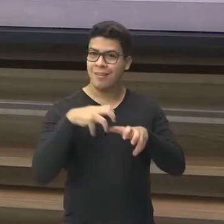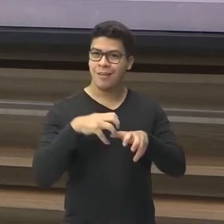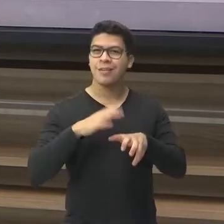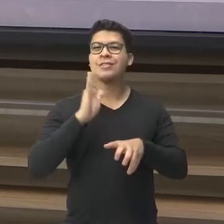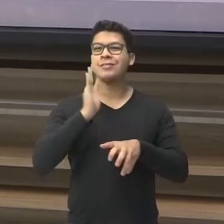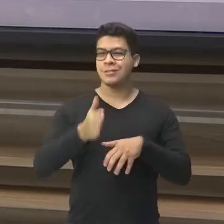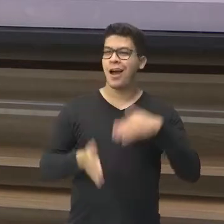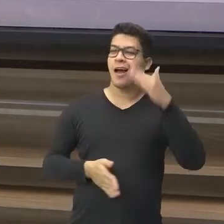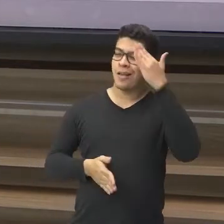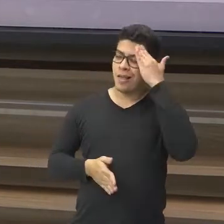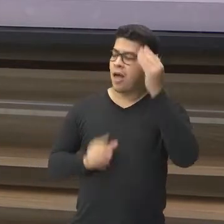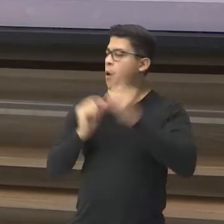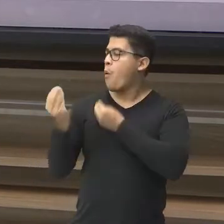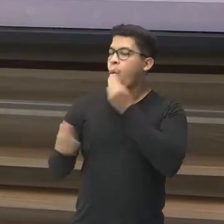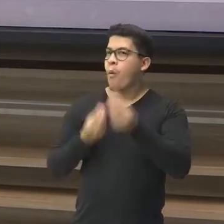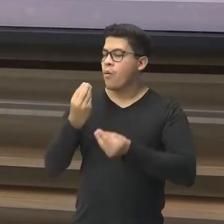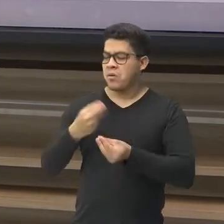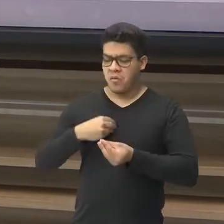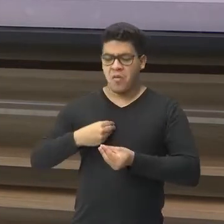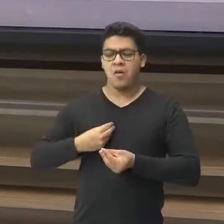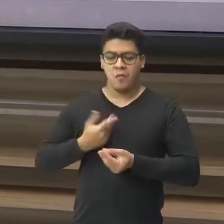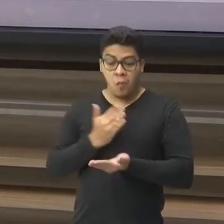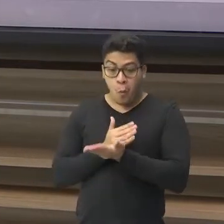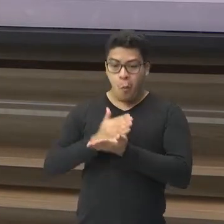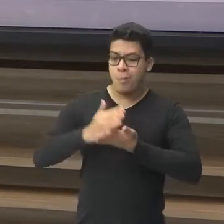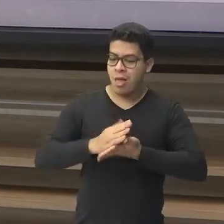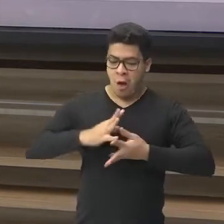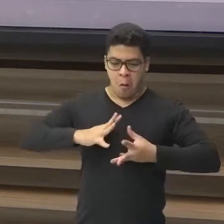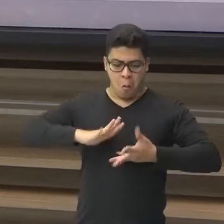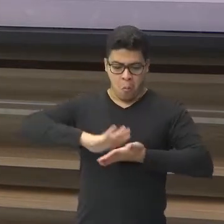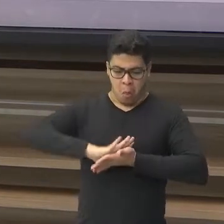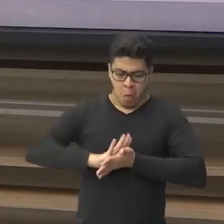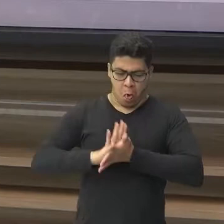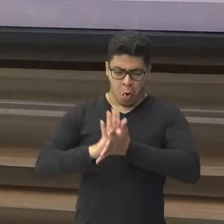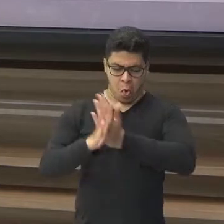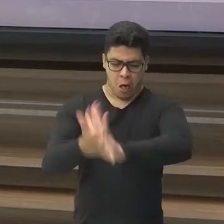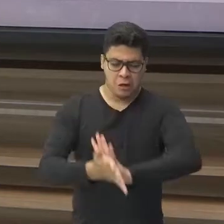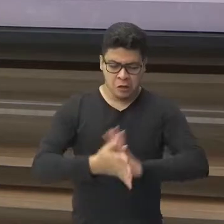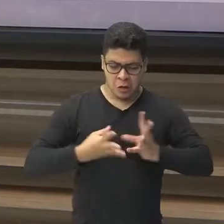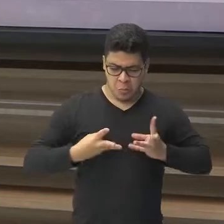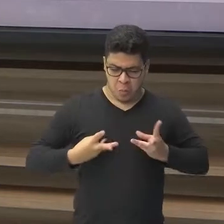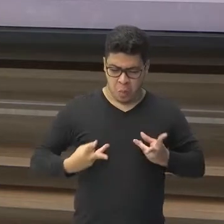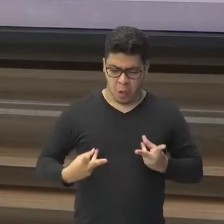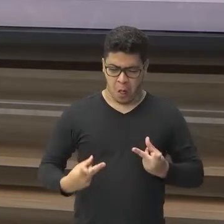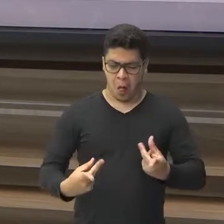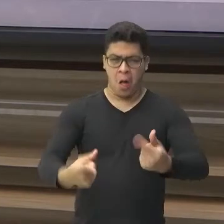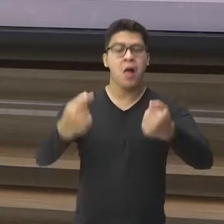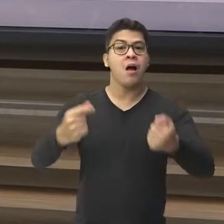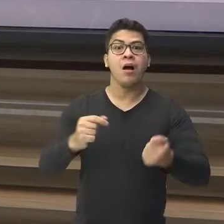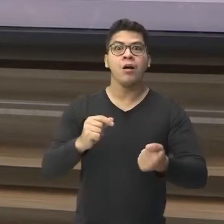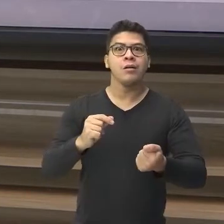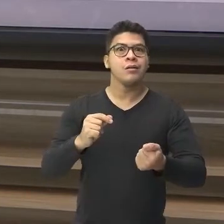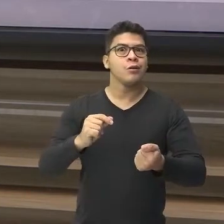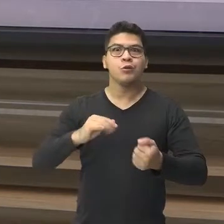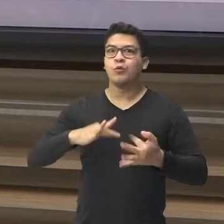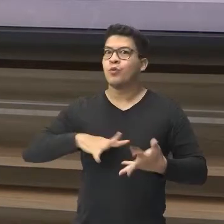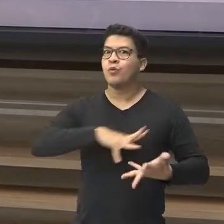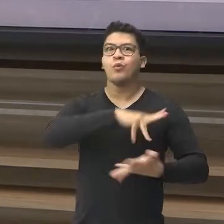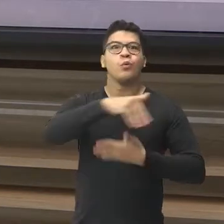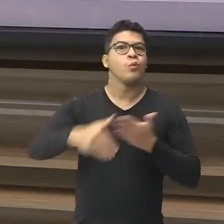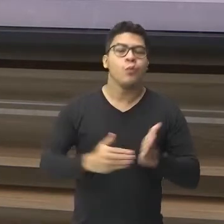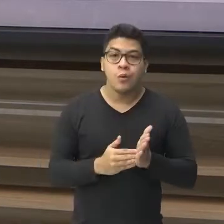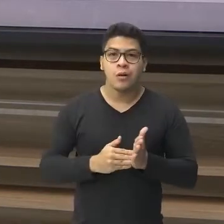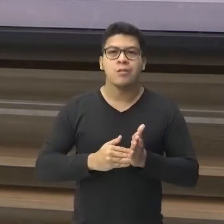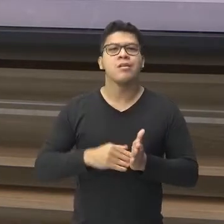a destruir tudo que pode ser útil para o exército alemão. Isso mesmo, eles